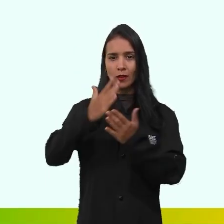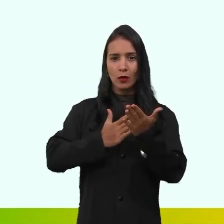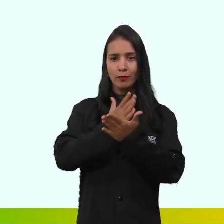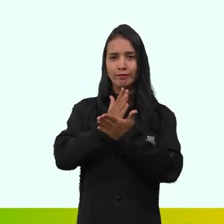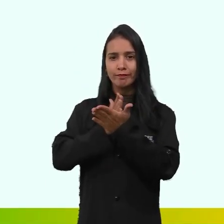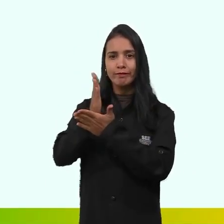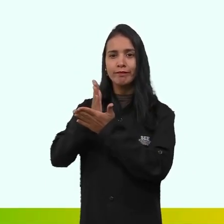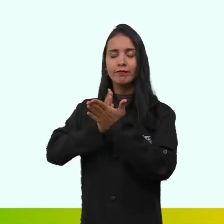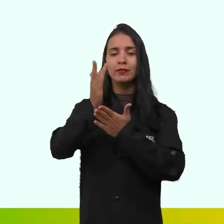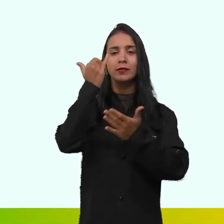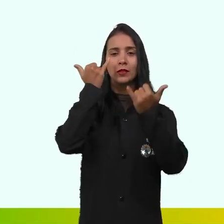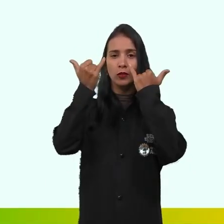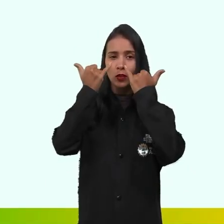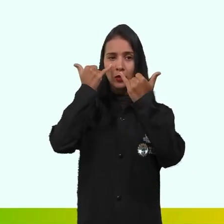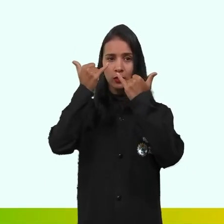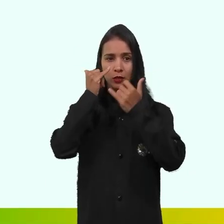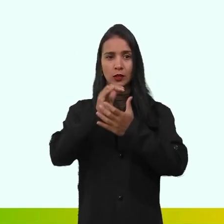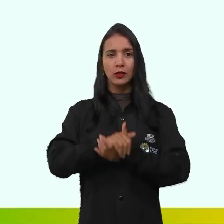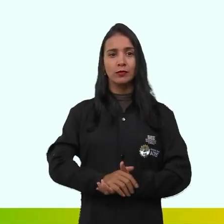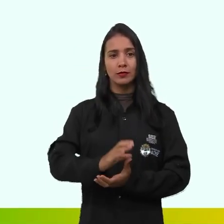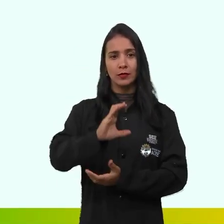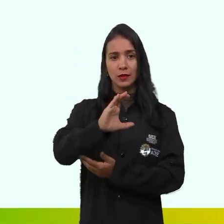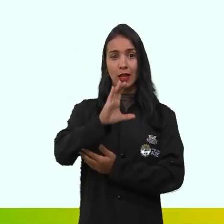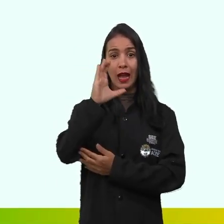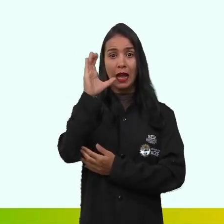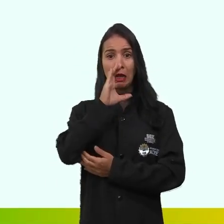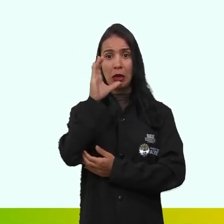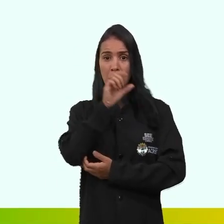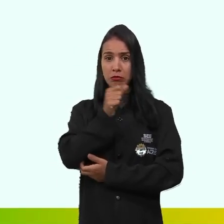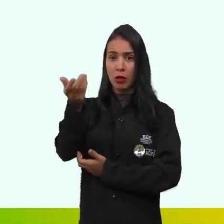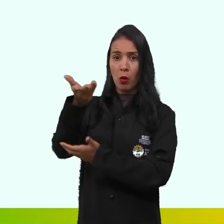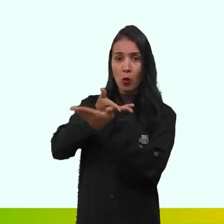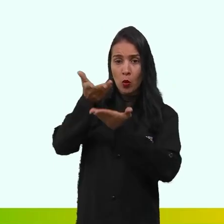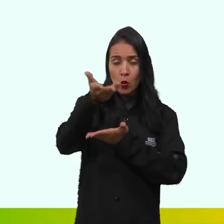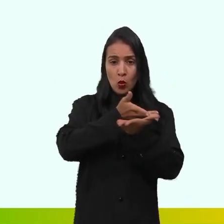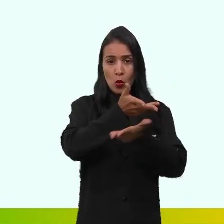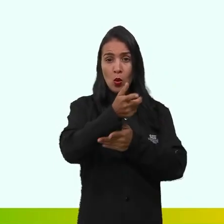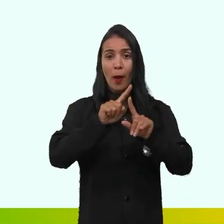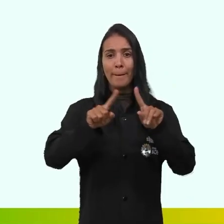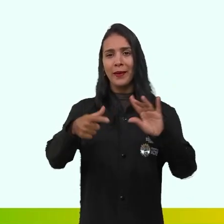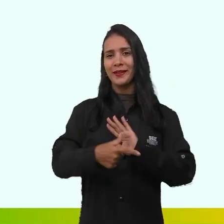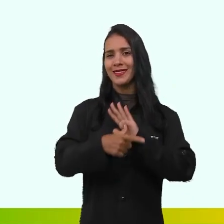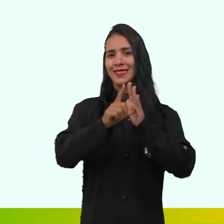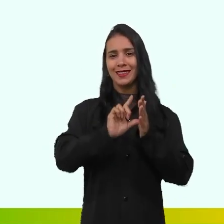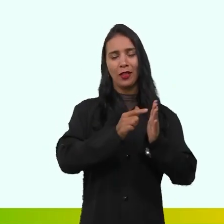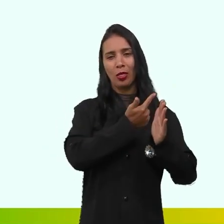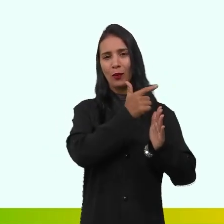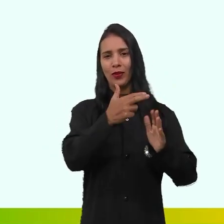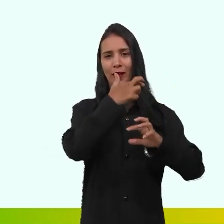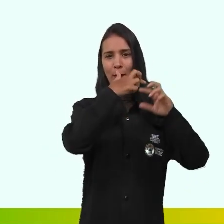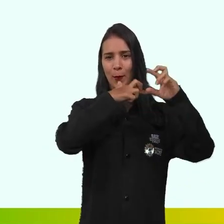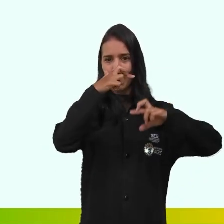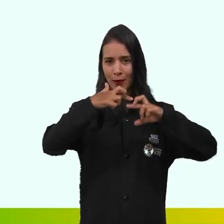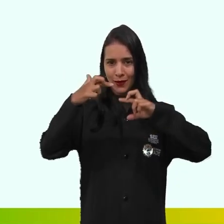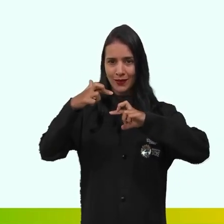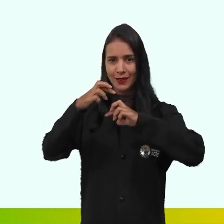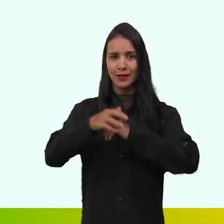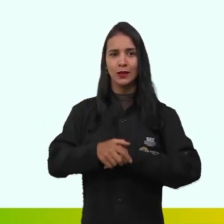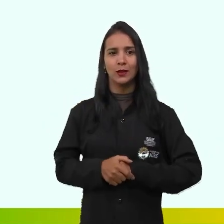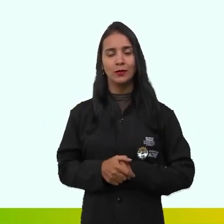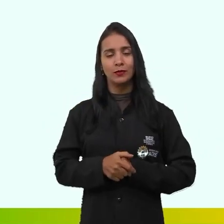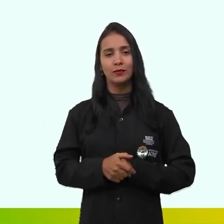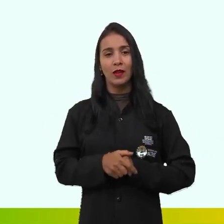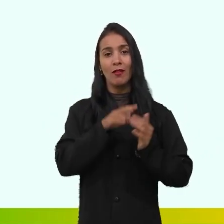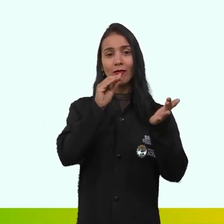acessar informações. C, a rapidez do compartilhamento sem checagem prévia. D,